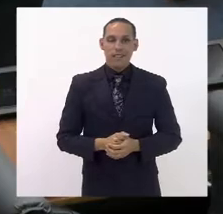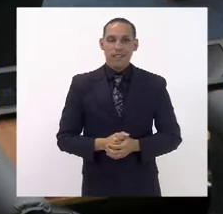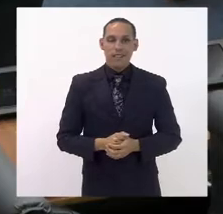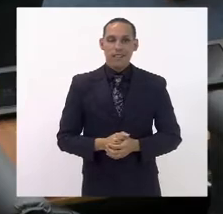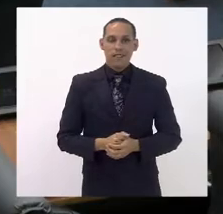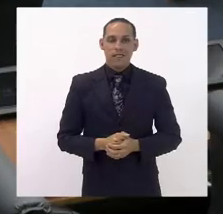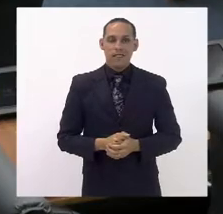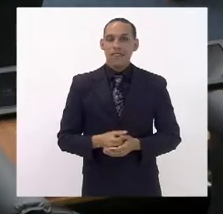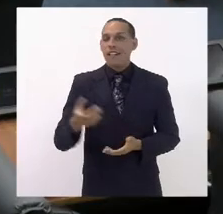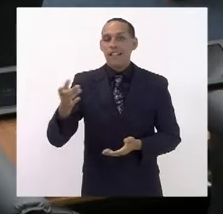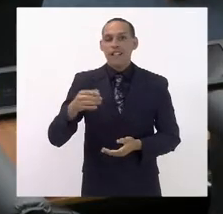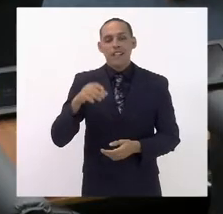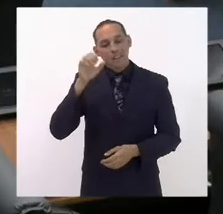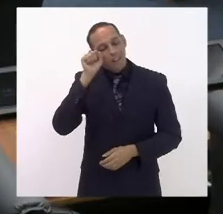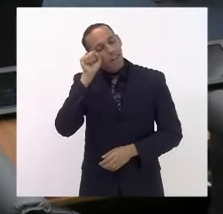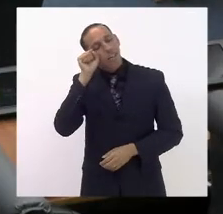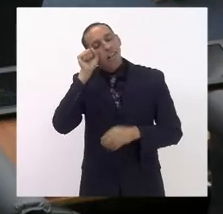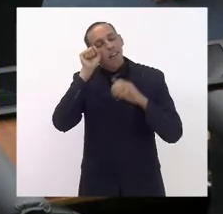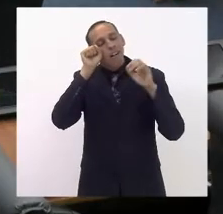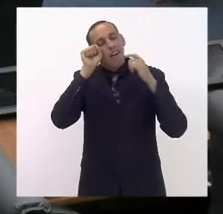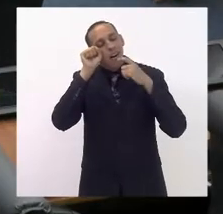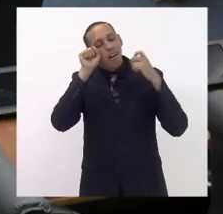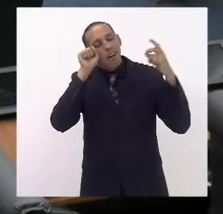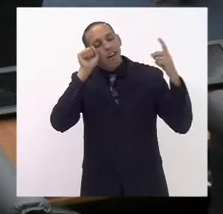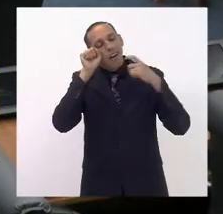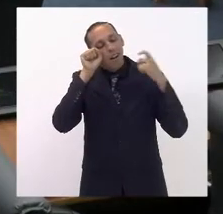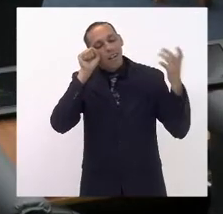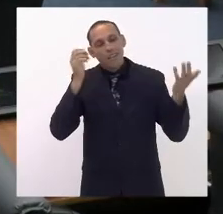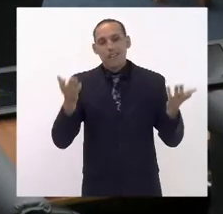Ele está roncando, ele está dormindo.